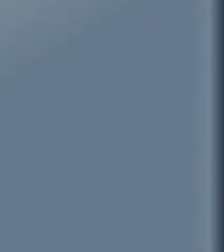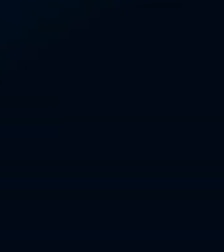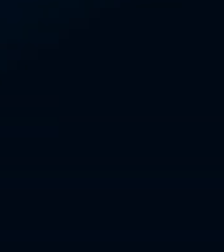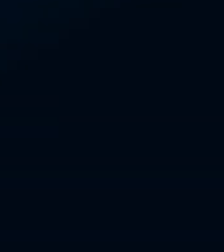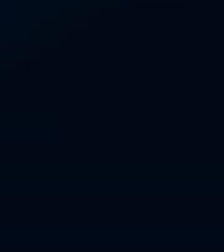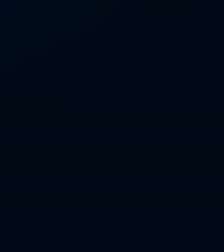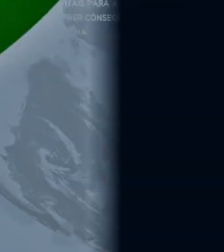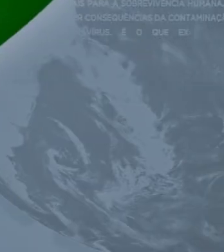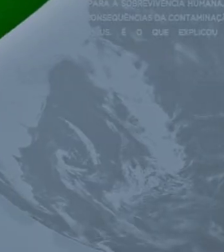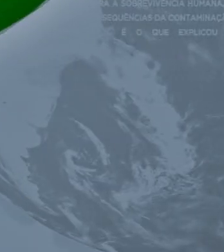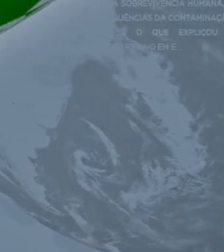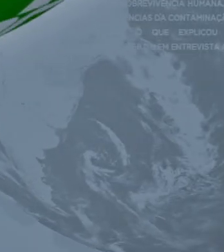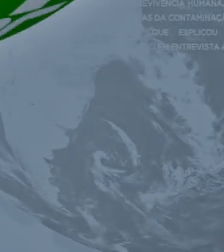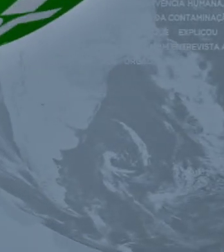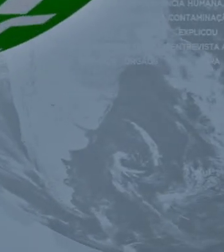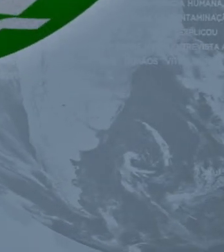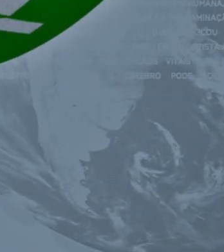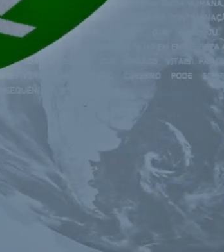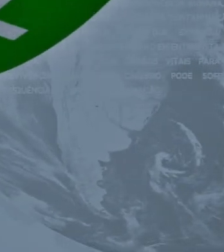e